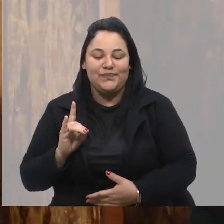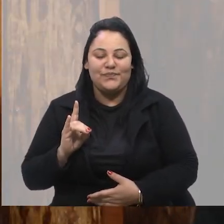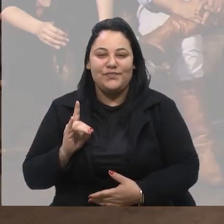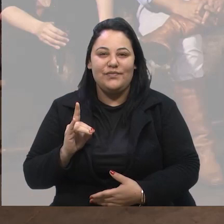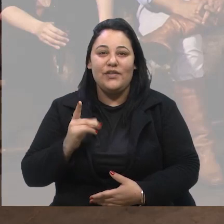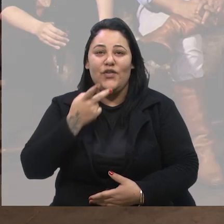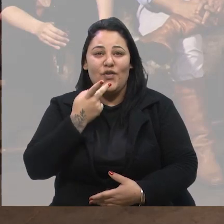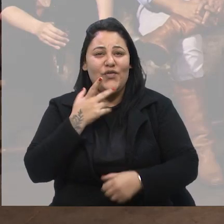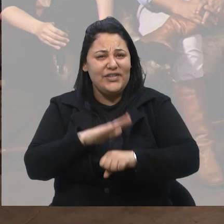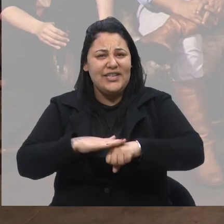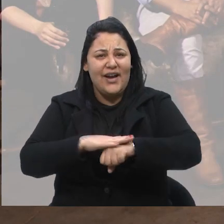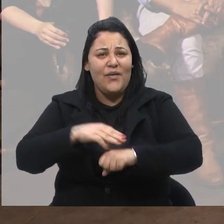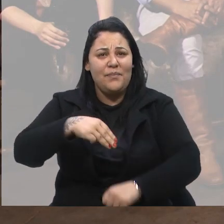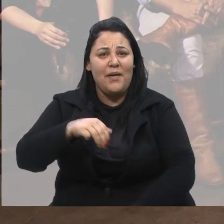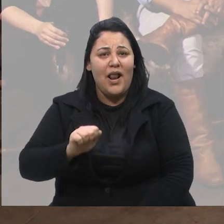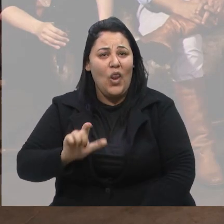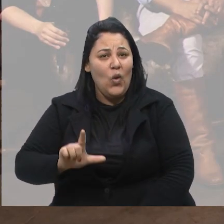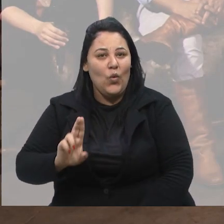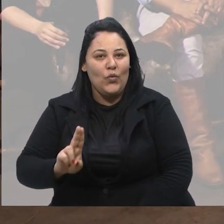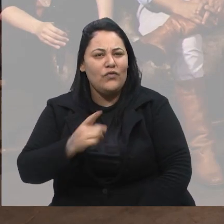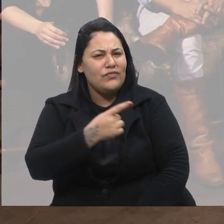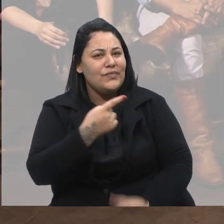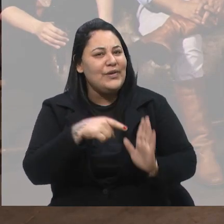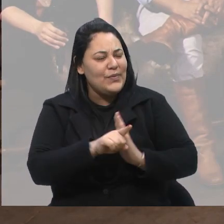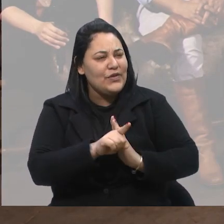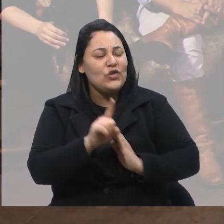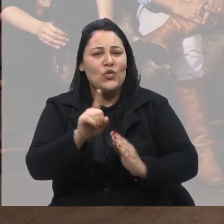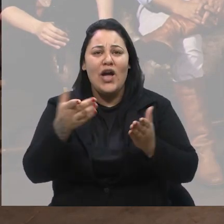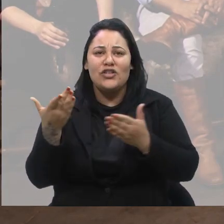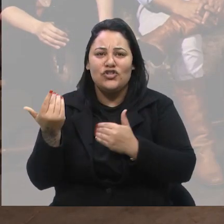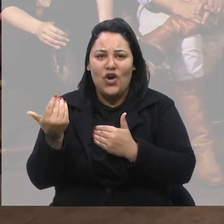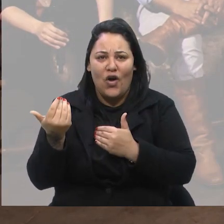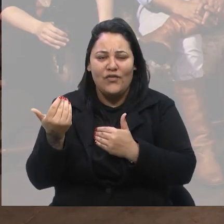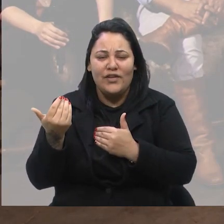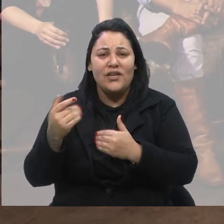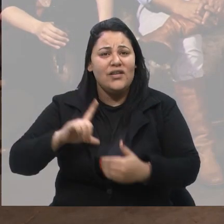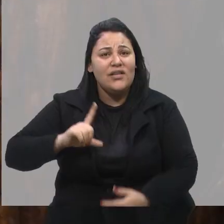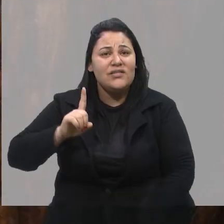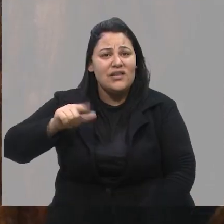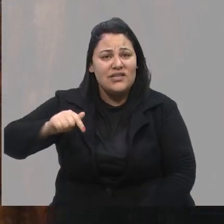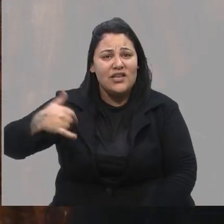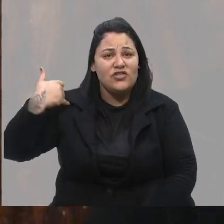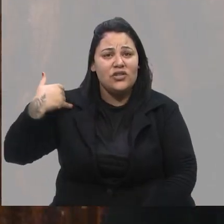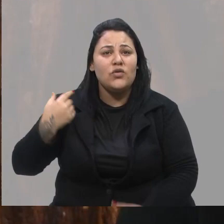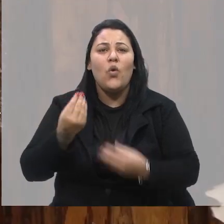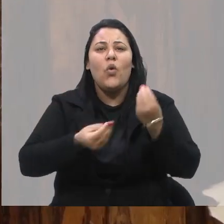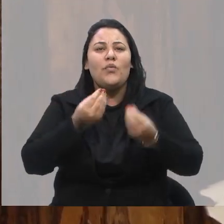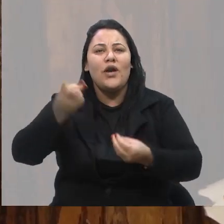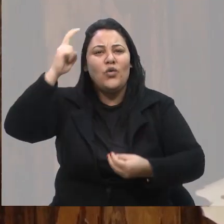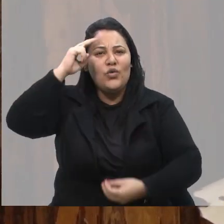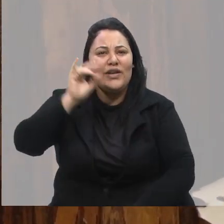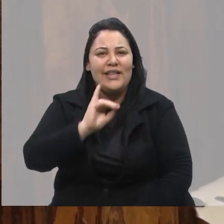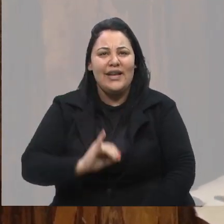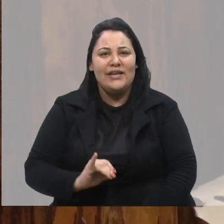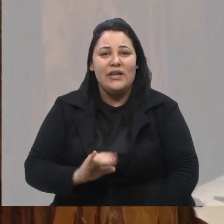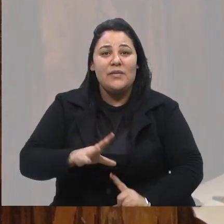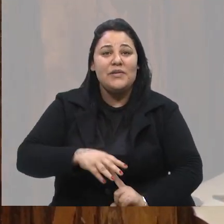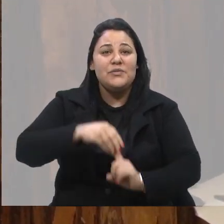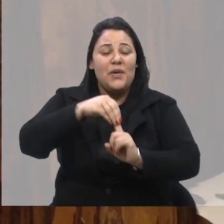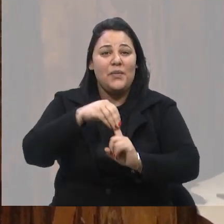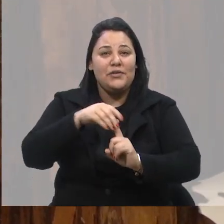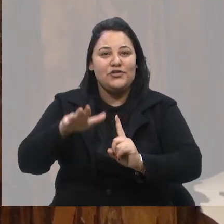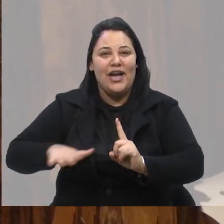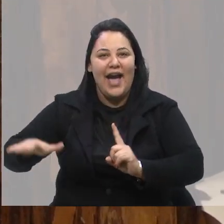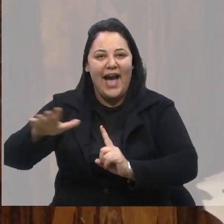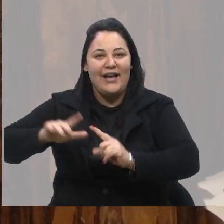é jovem, né? Tem 17 anos. Como que a cultura italiana, e principalmente o nativismo, que é a área que você se